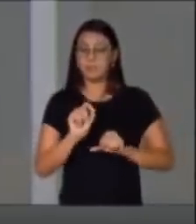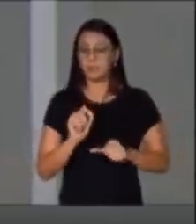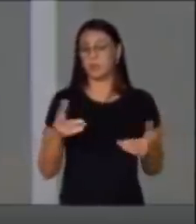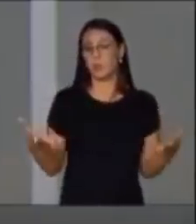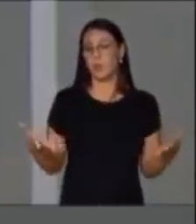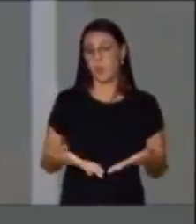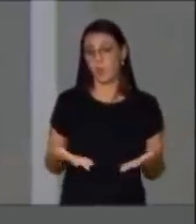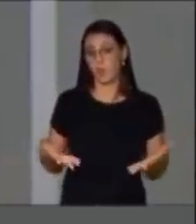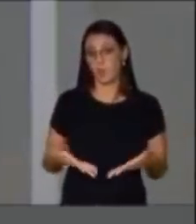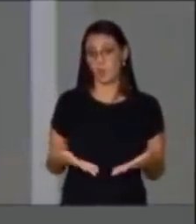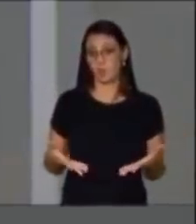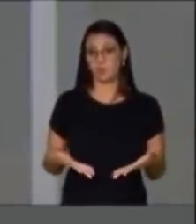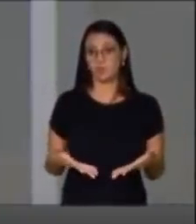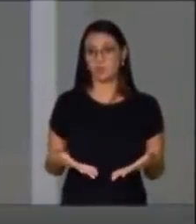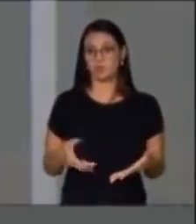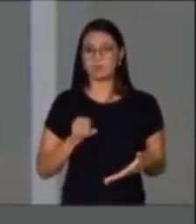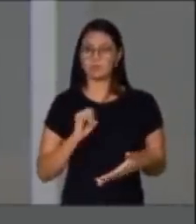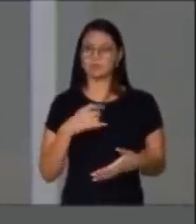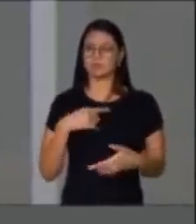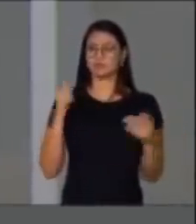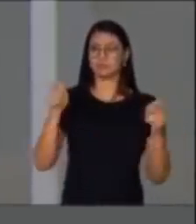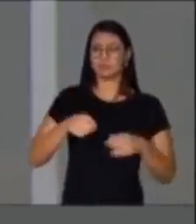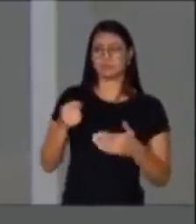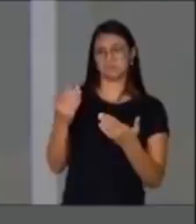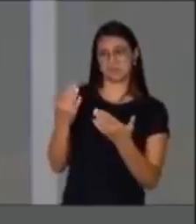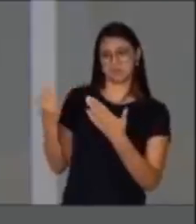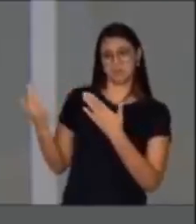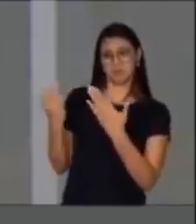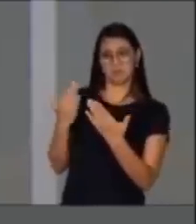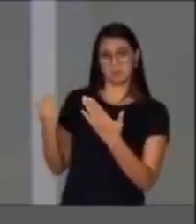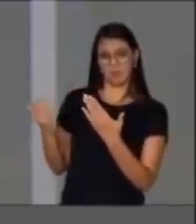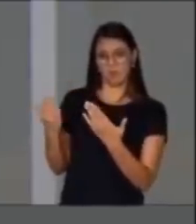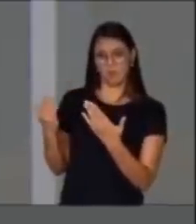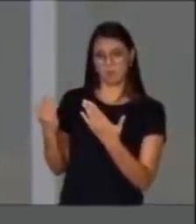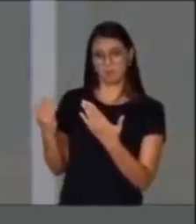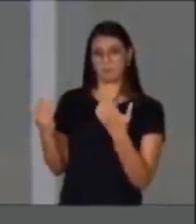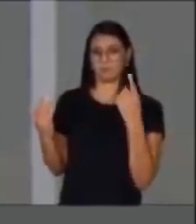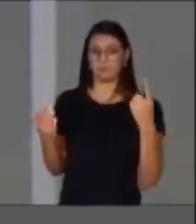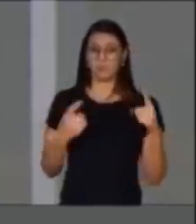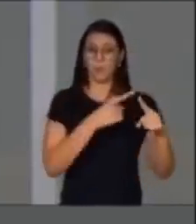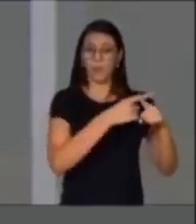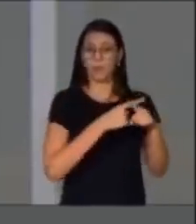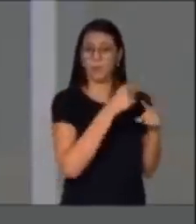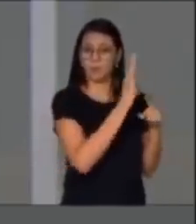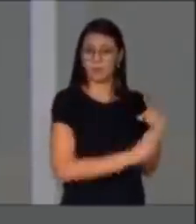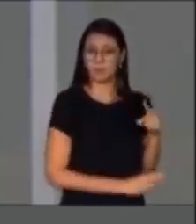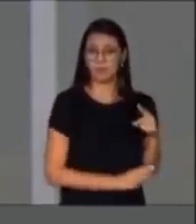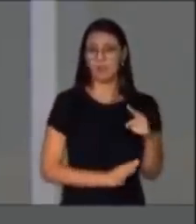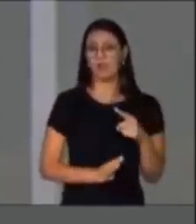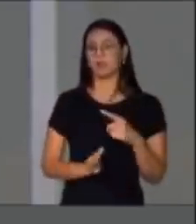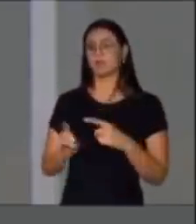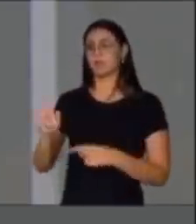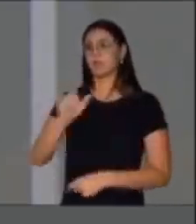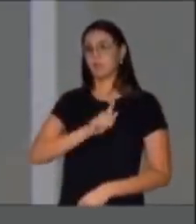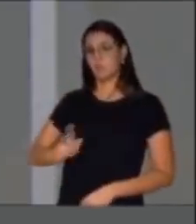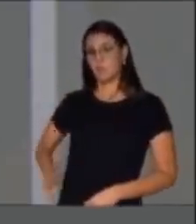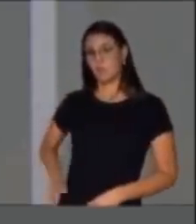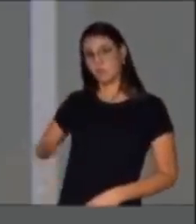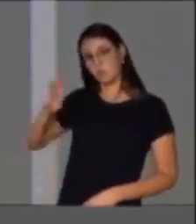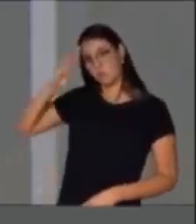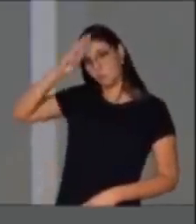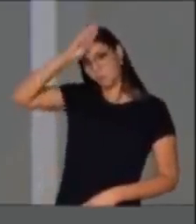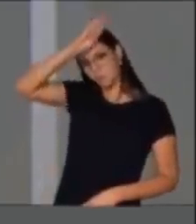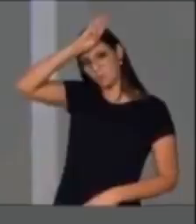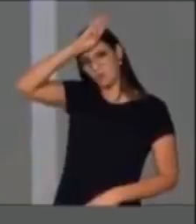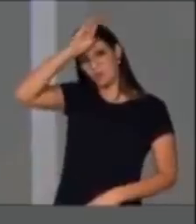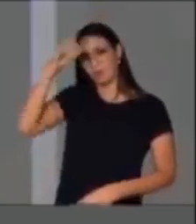hoje, se você fosse fazer uma comparação entre o Campeonato Brasileiro e o governo de Bolsonaro, o governo